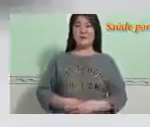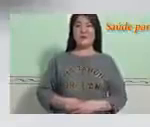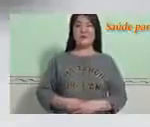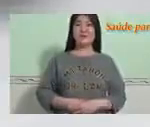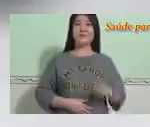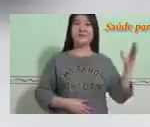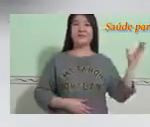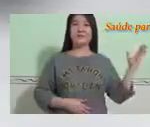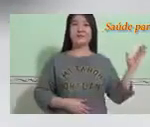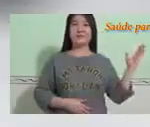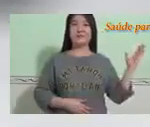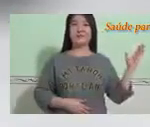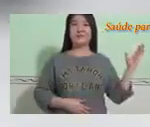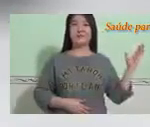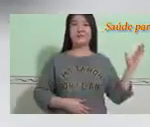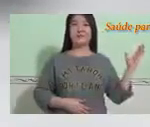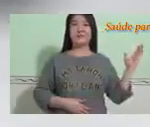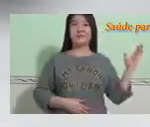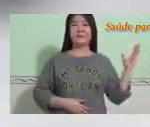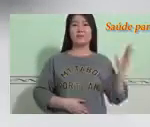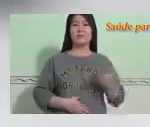colaborar 3 a 5 xícaras por dia.